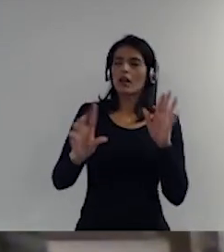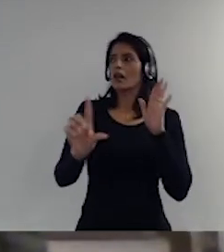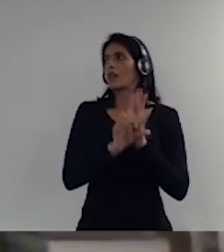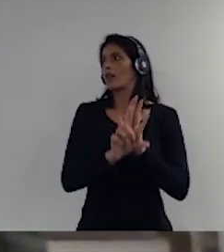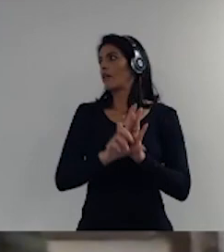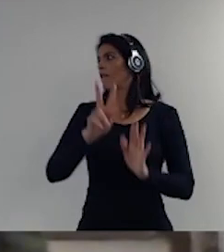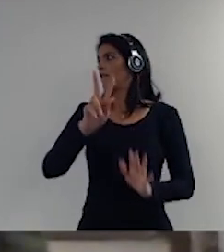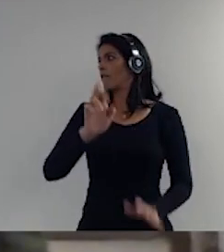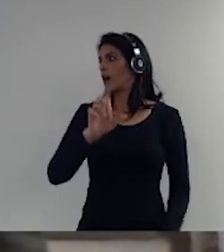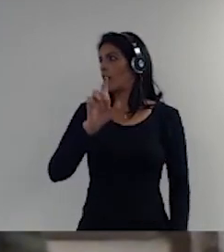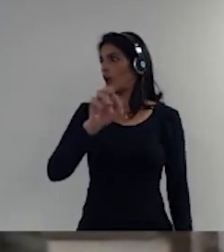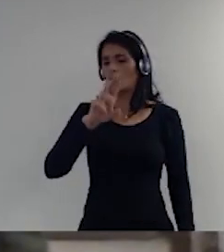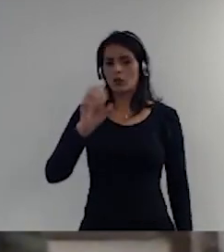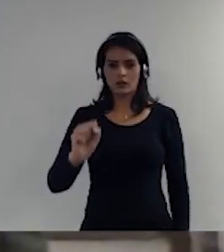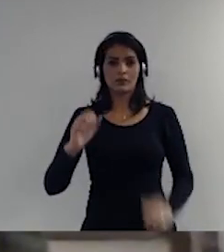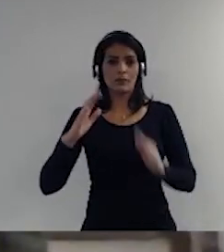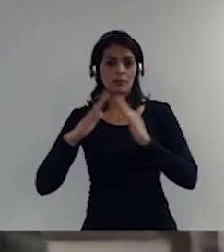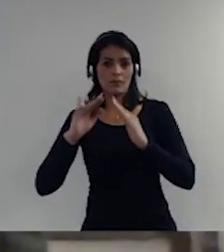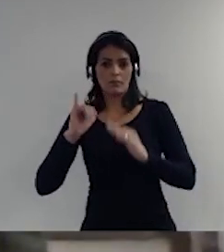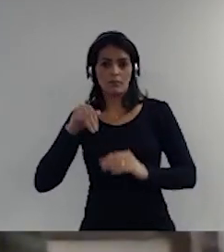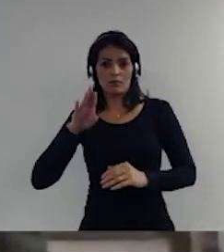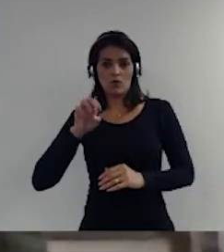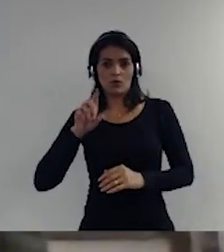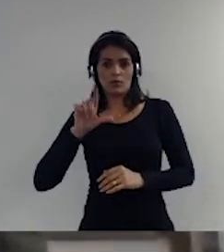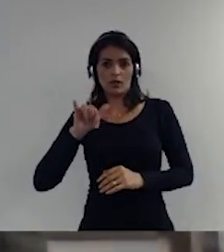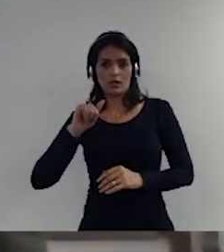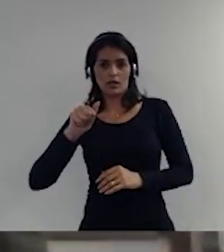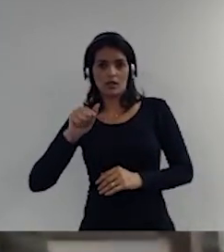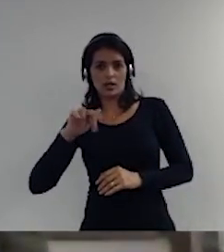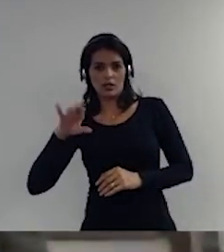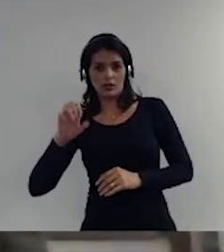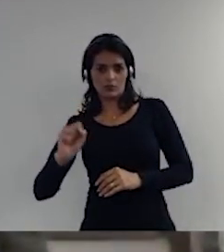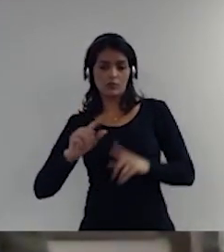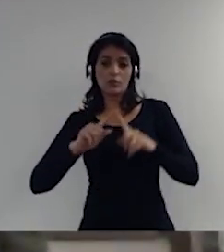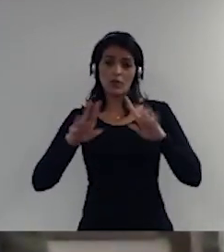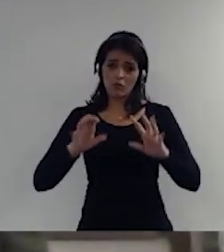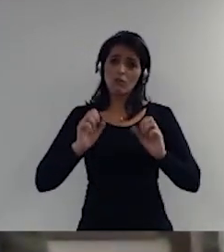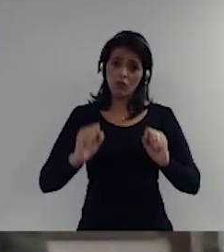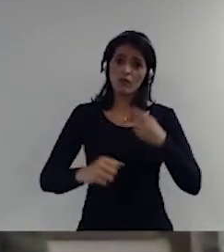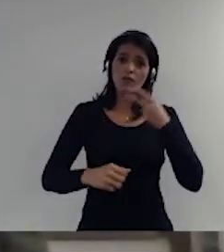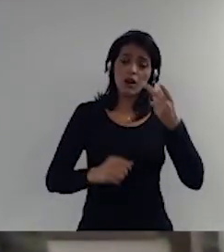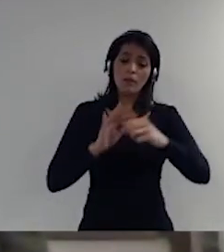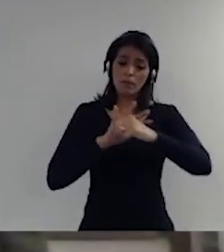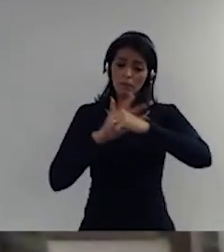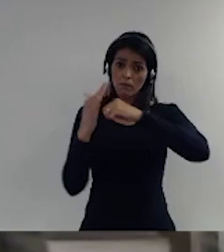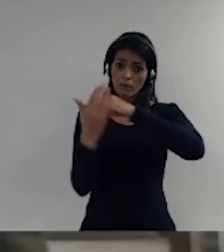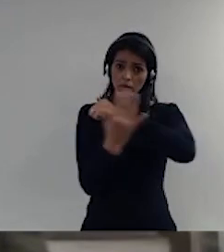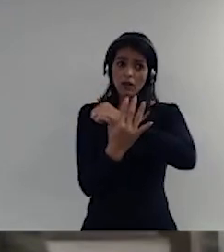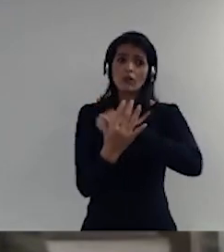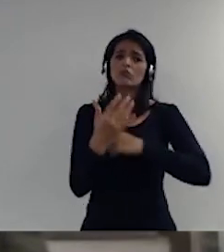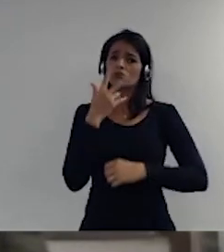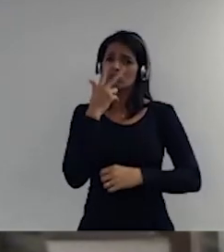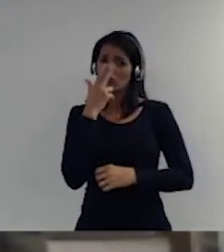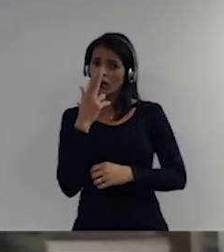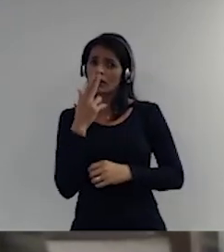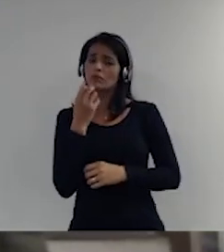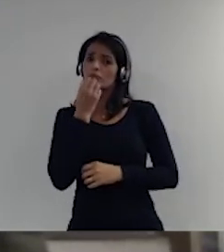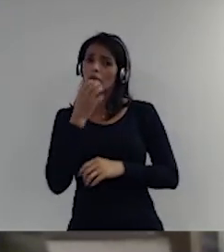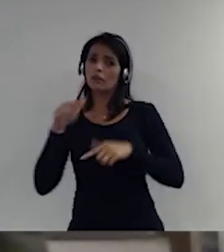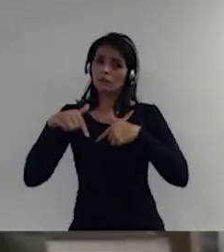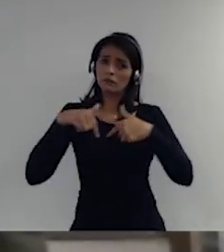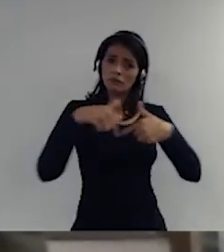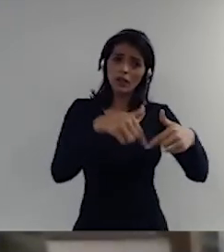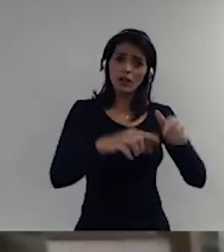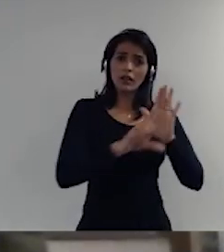legislação de valores imobiliários. Nós temos os nossos próprios princípios e posso dizer, a pandemia foi bem enfrentada pelas estruturas da